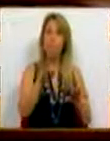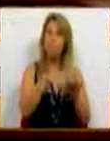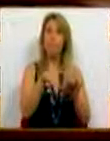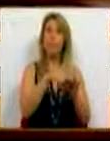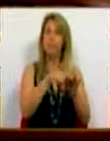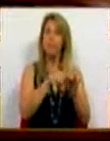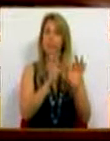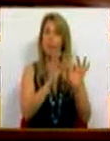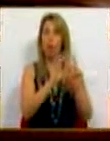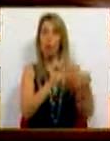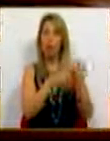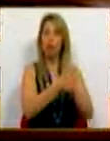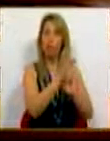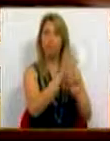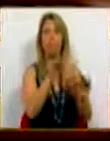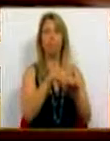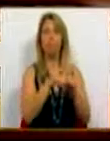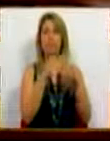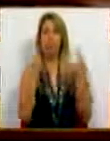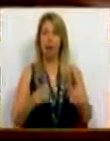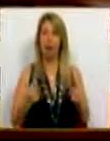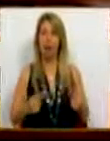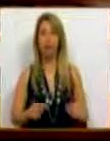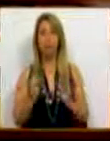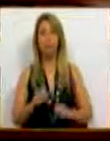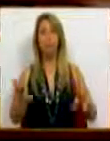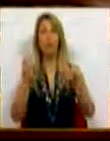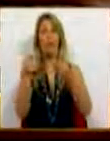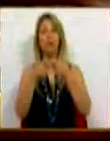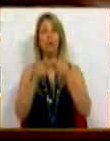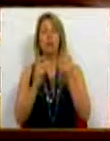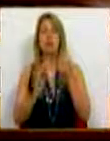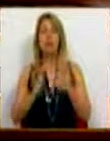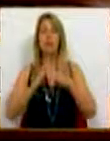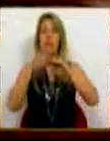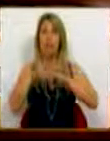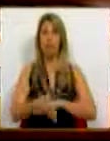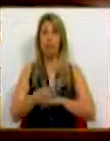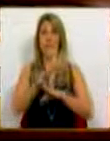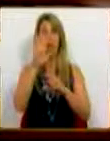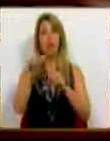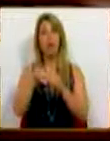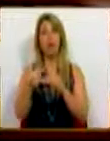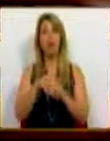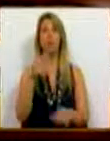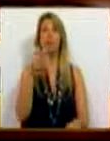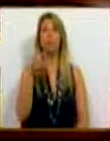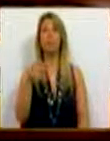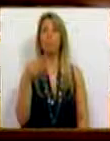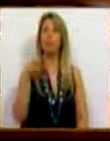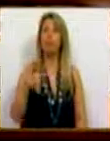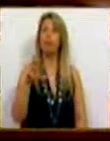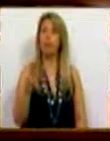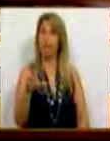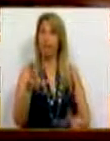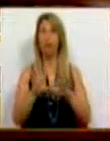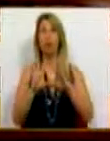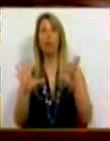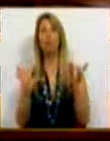transformação. Correspondem a novas tipologias de intervenção integradas no PNR, as quais, no seu